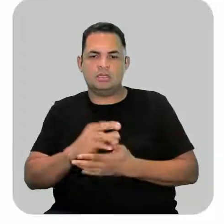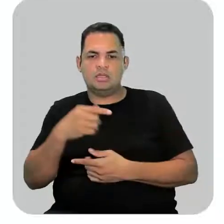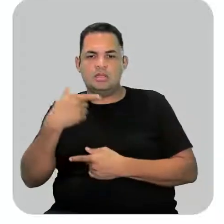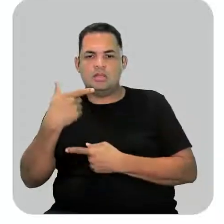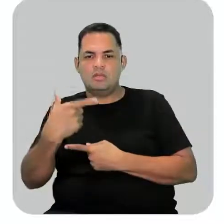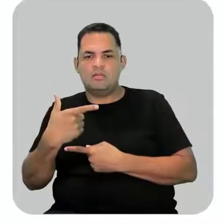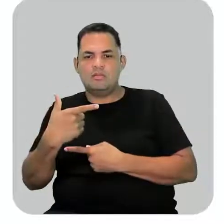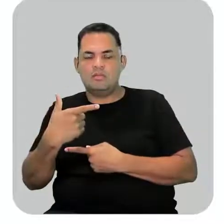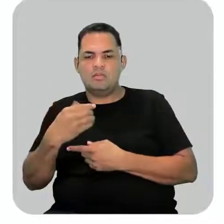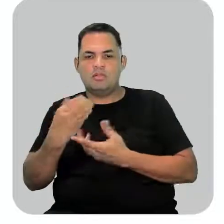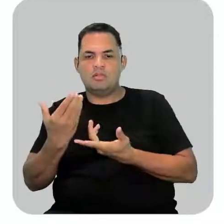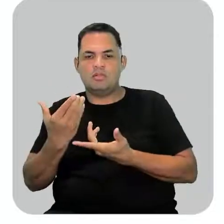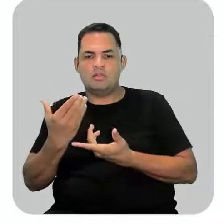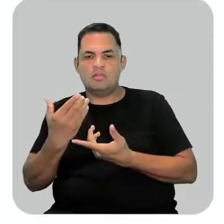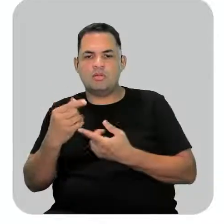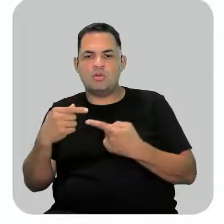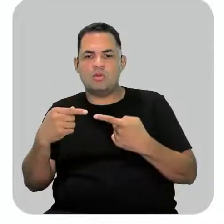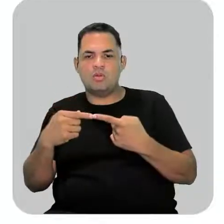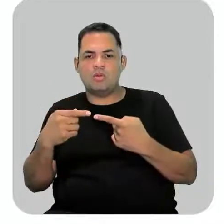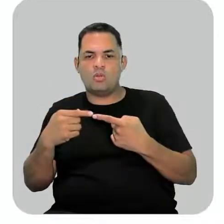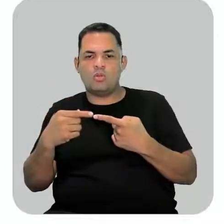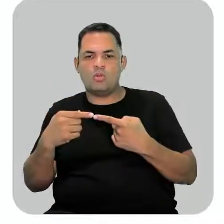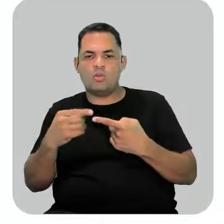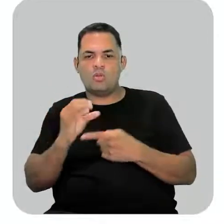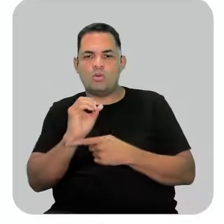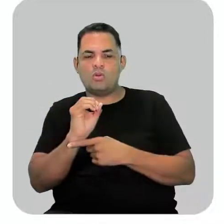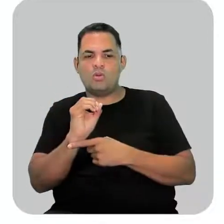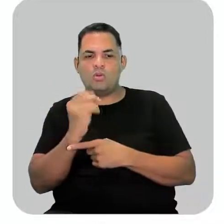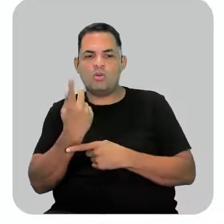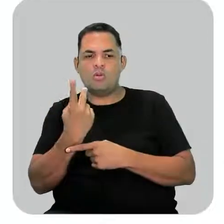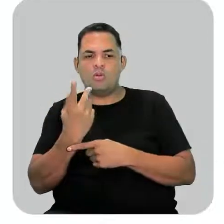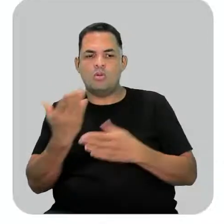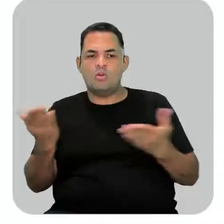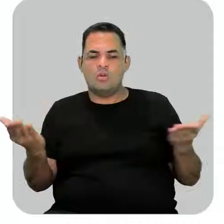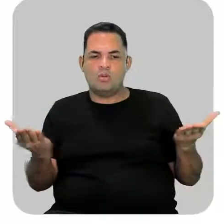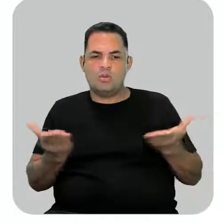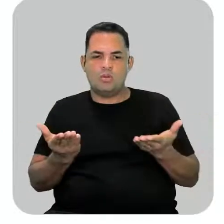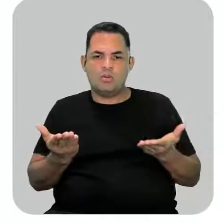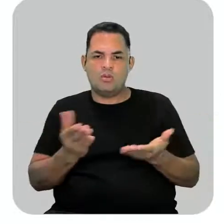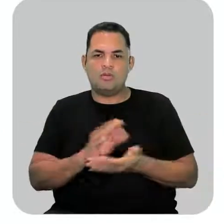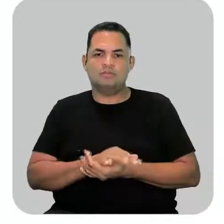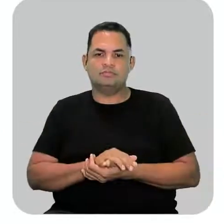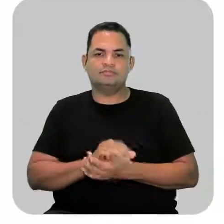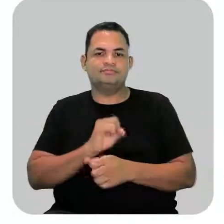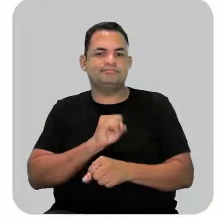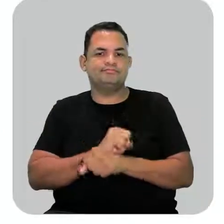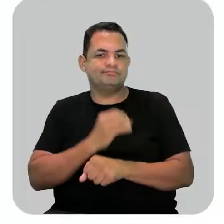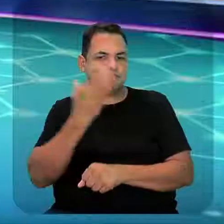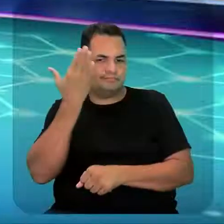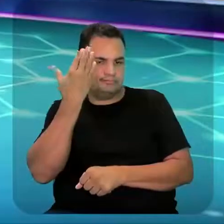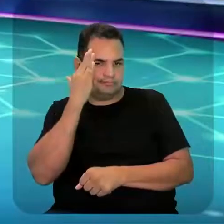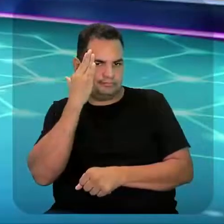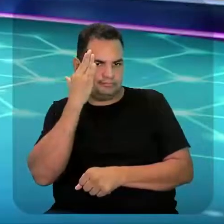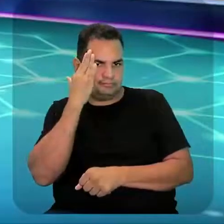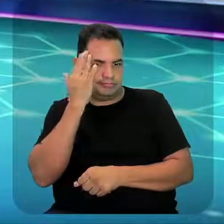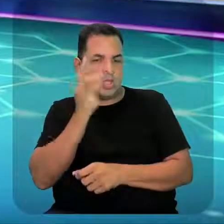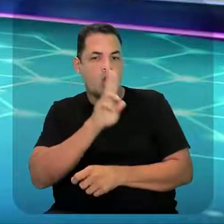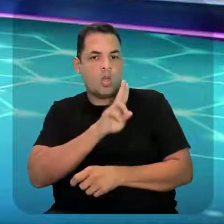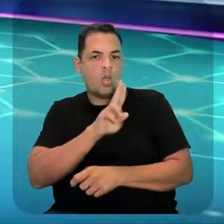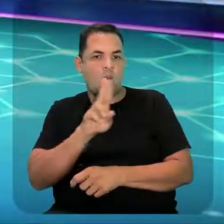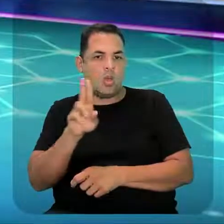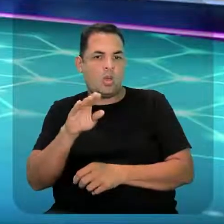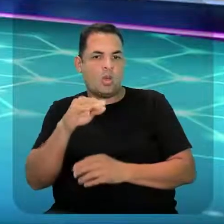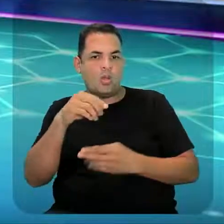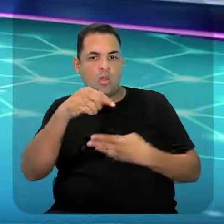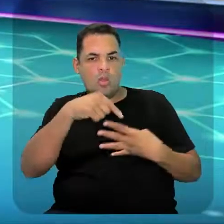refere-se a onde está ligada a minha hidroxila. E é isso aí, pessoal. Espero que vocês tenham entendido as nomenclaturas e